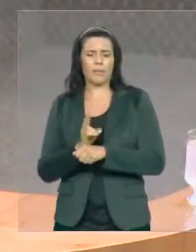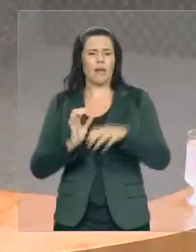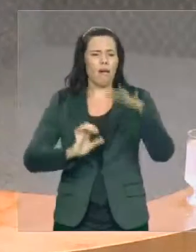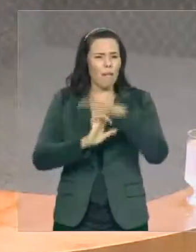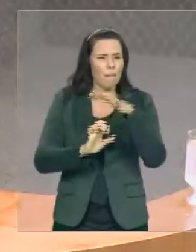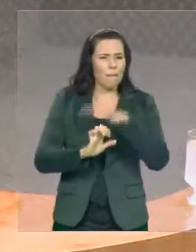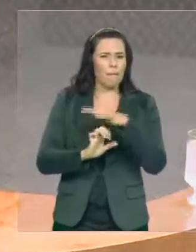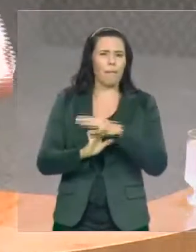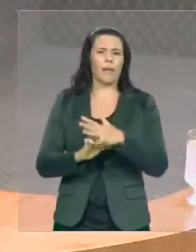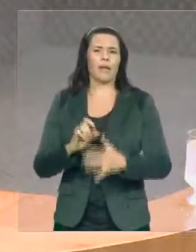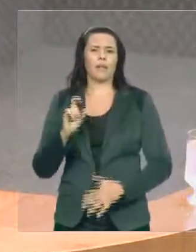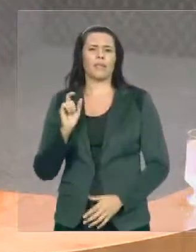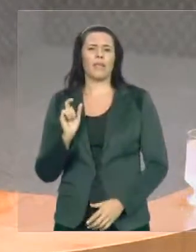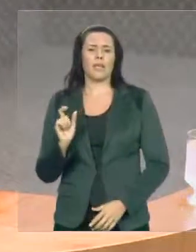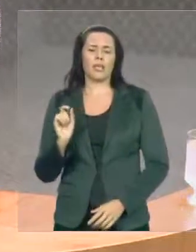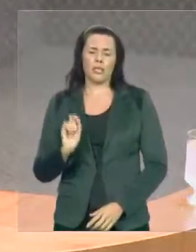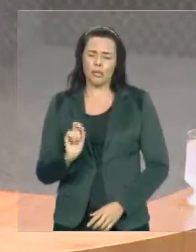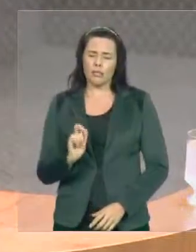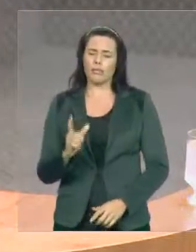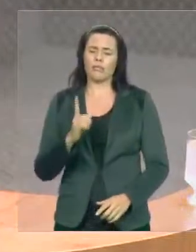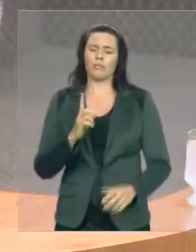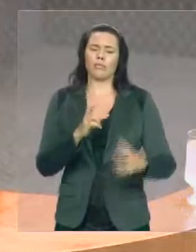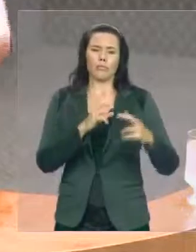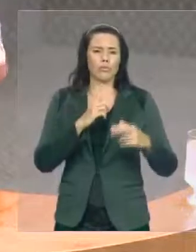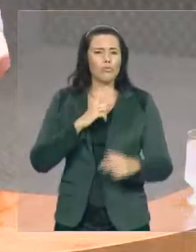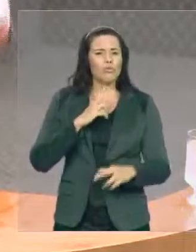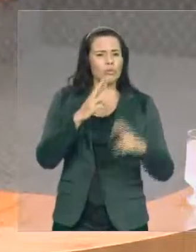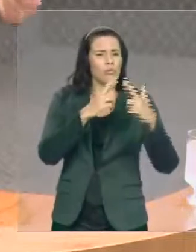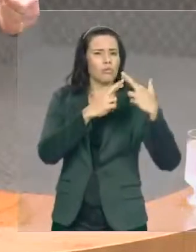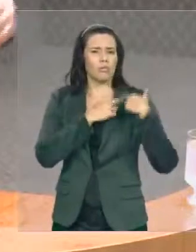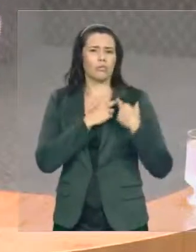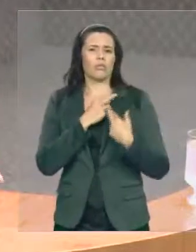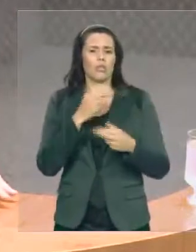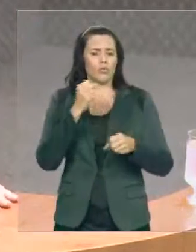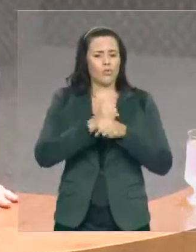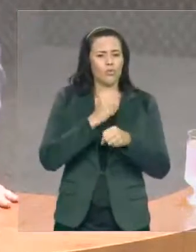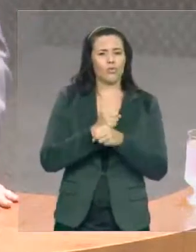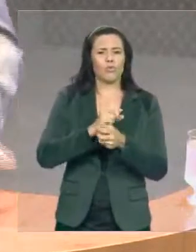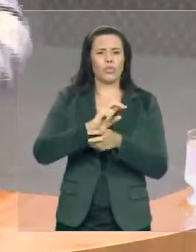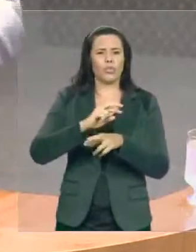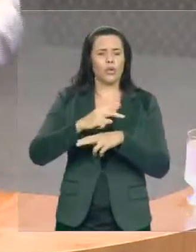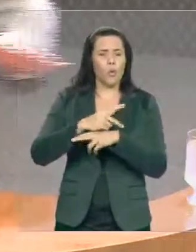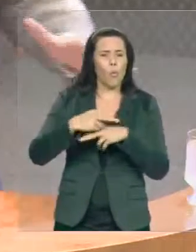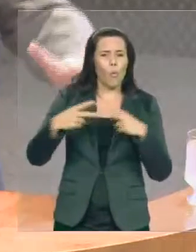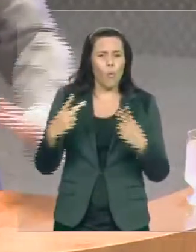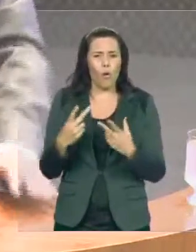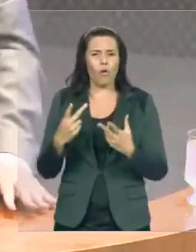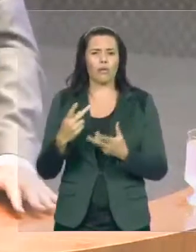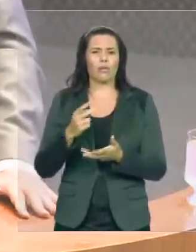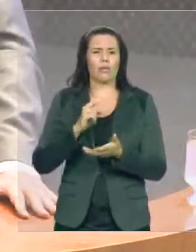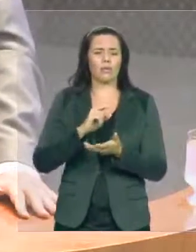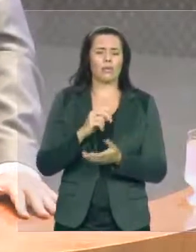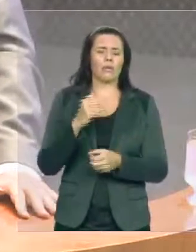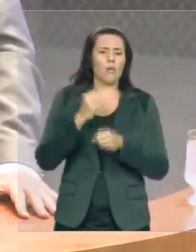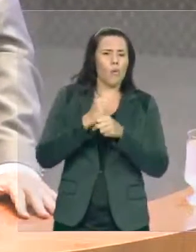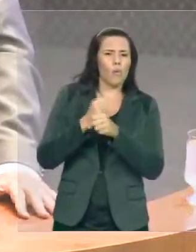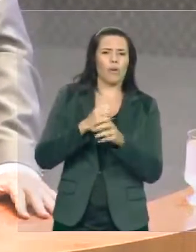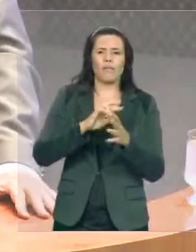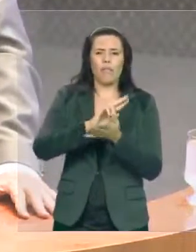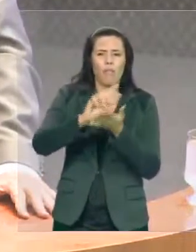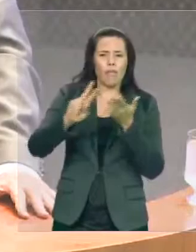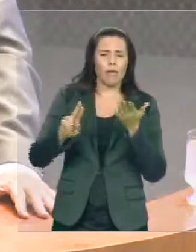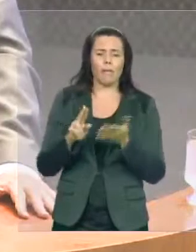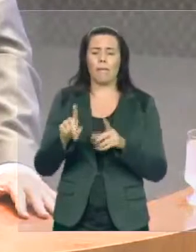O importante é a competência, é o compromisso, é a seriedade, é o trabalho. E você tem que fazer, eventualmente, esses